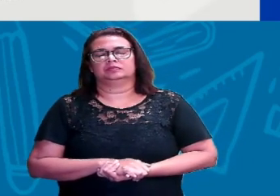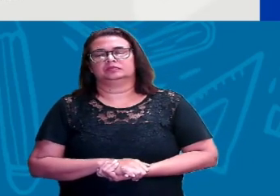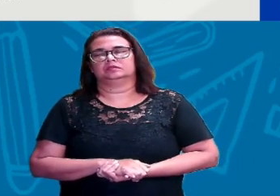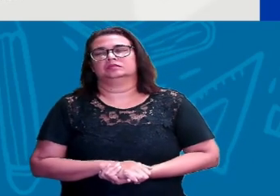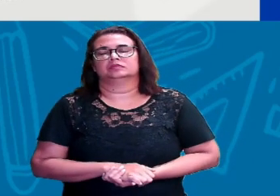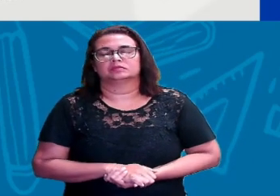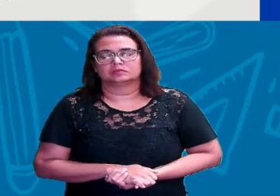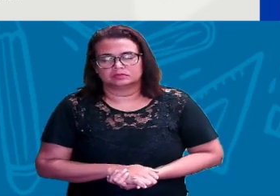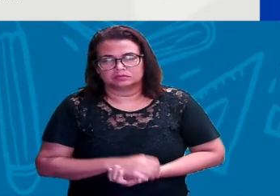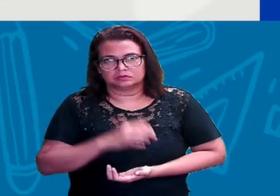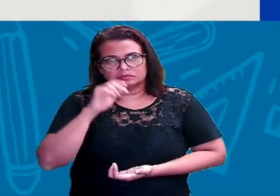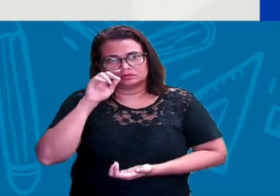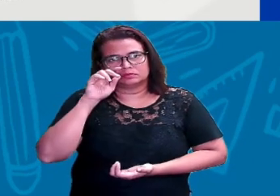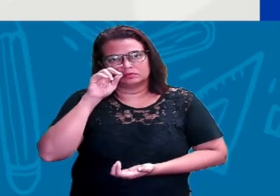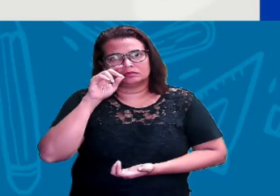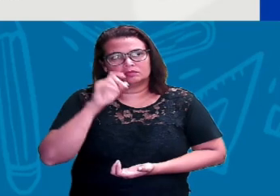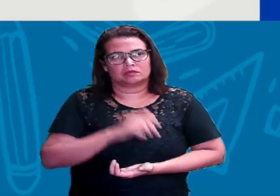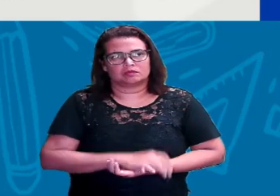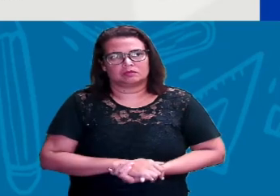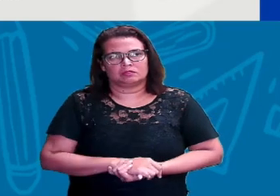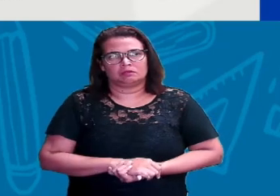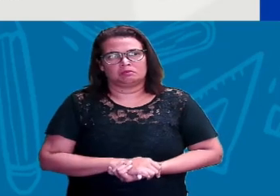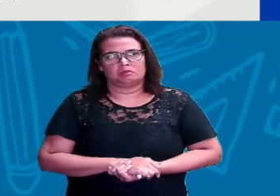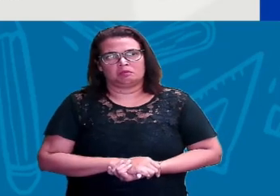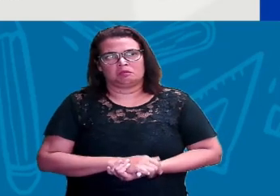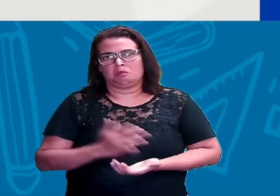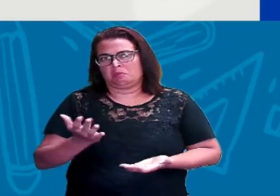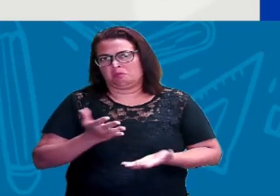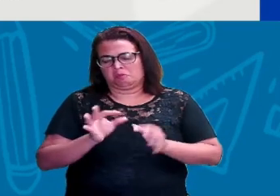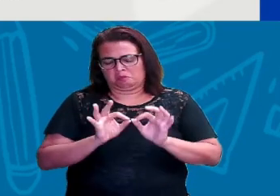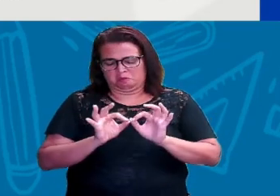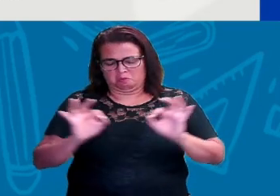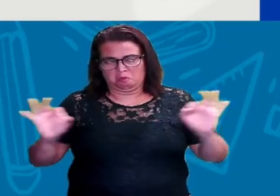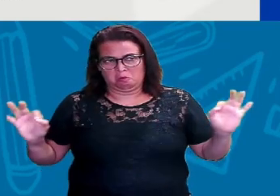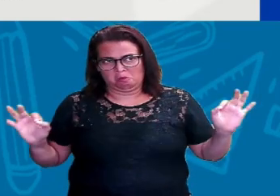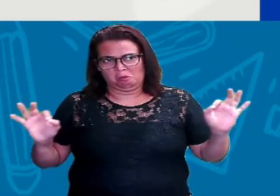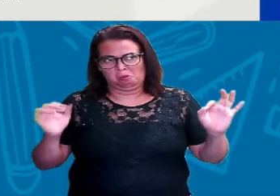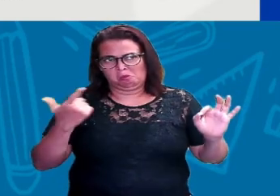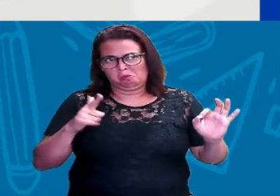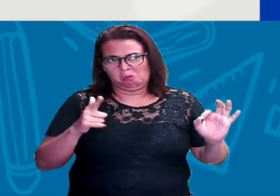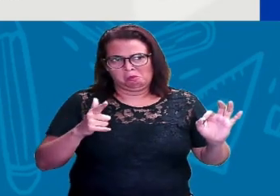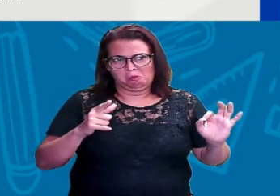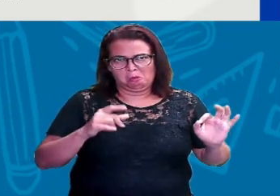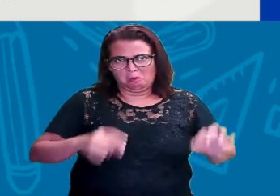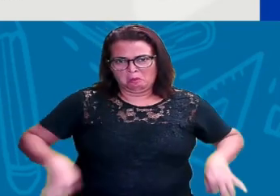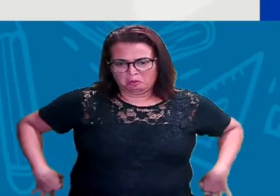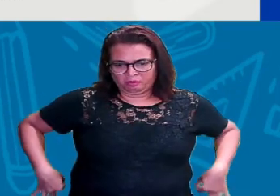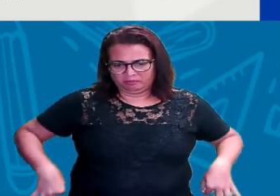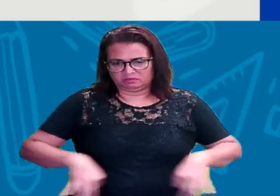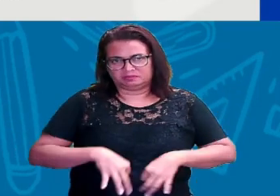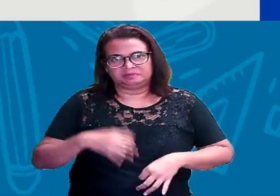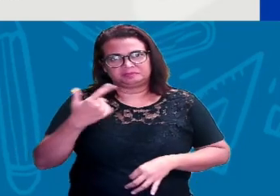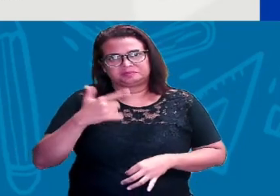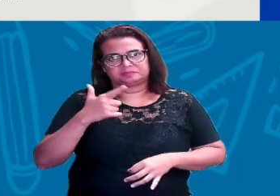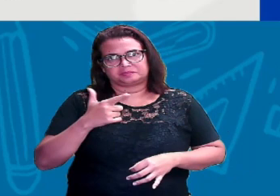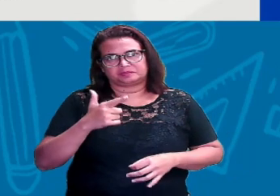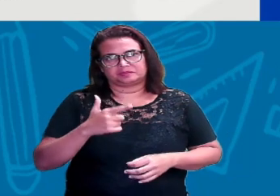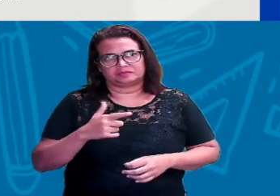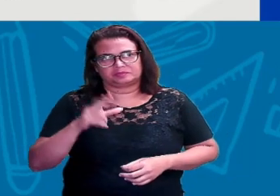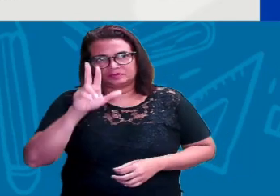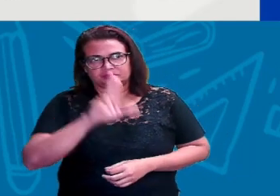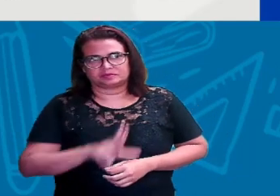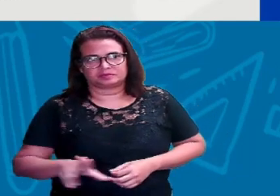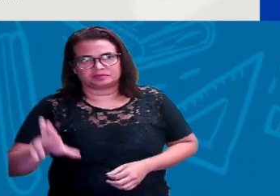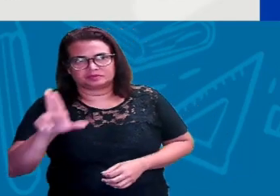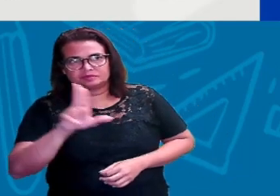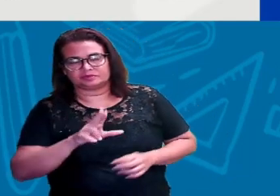problema. Agora ficou muito fácil. Eu não trouxe a régua, né, nem trouxe a fita métrica, mas são as que nós utilizamos para